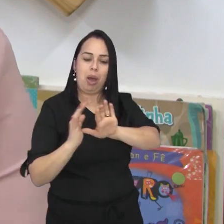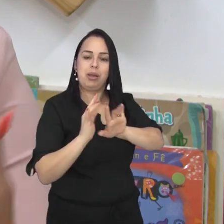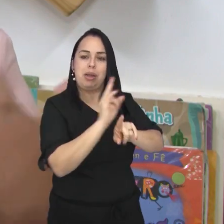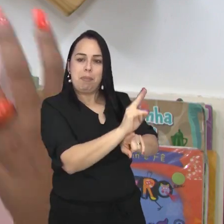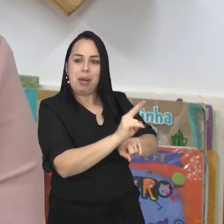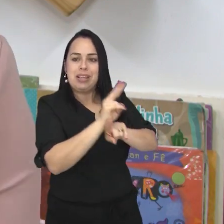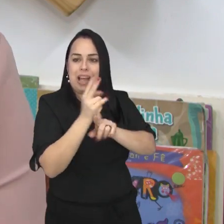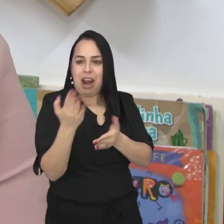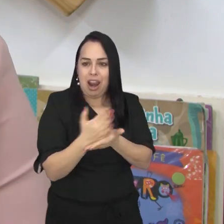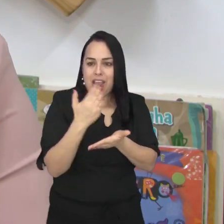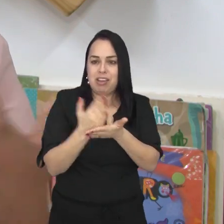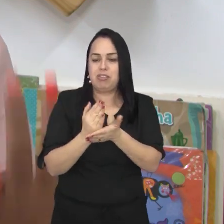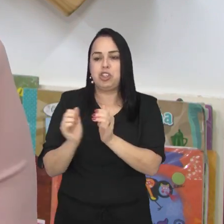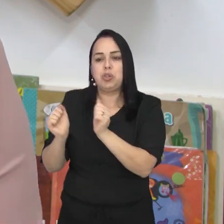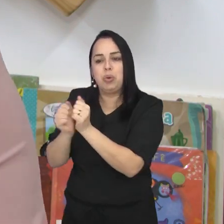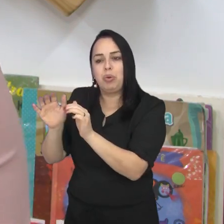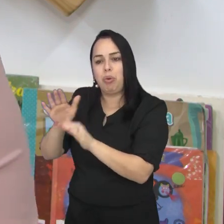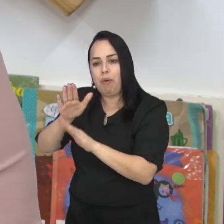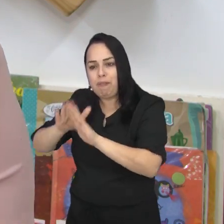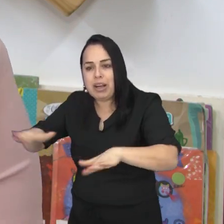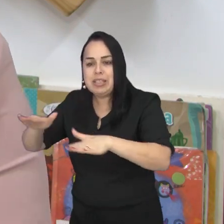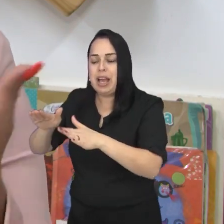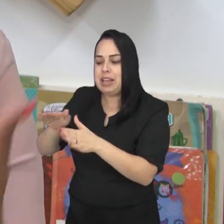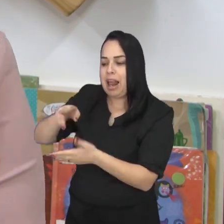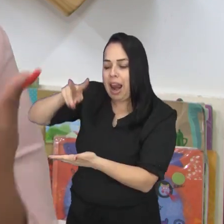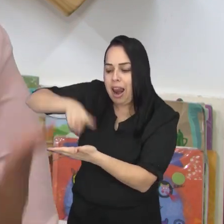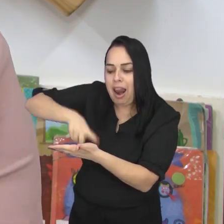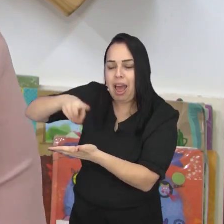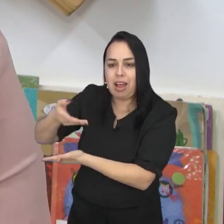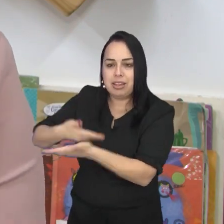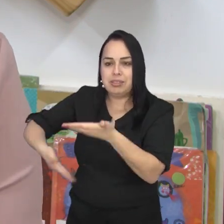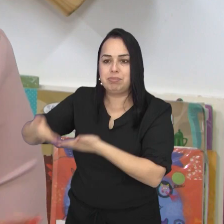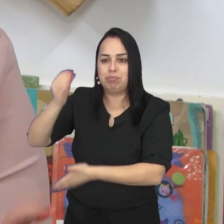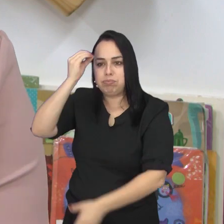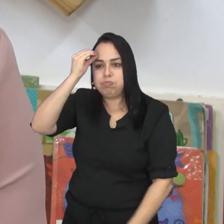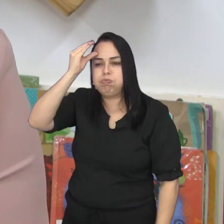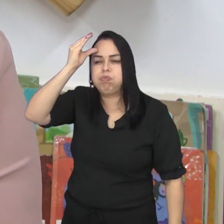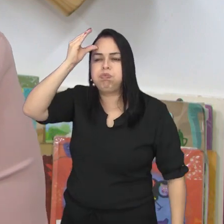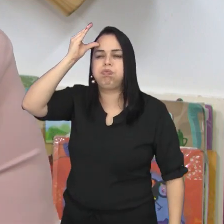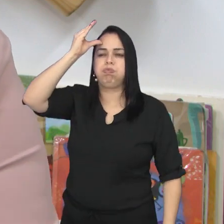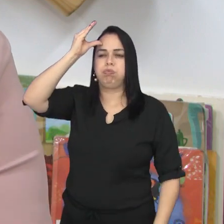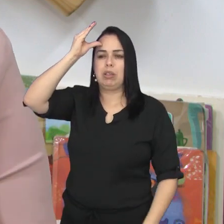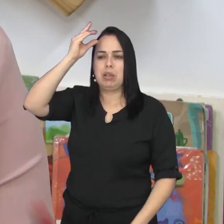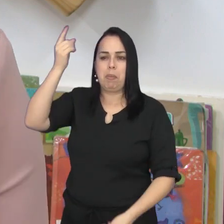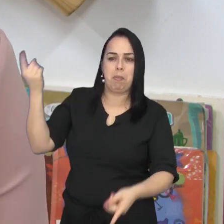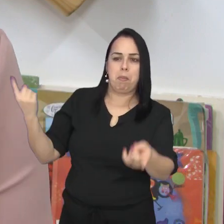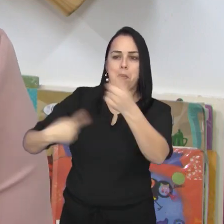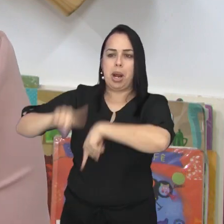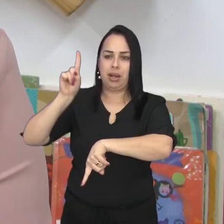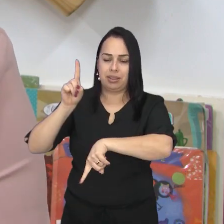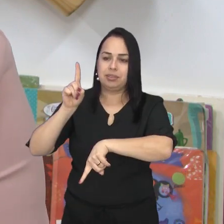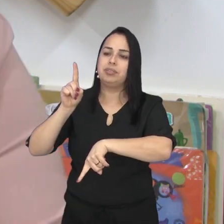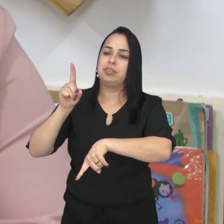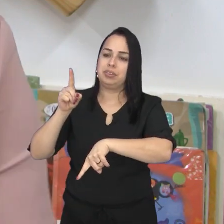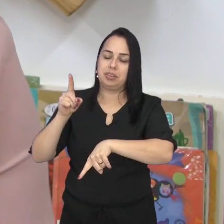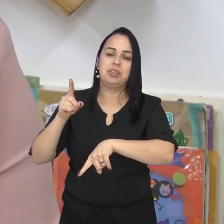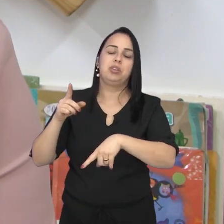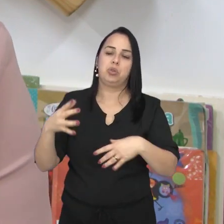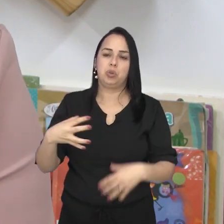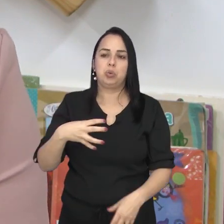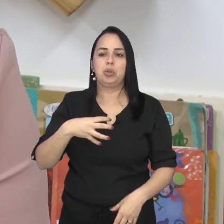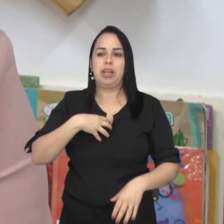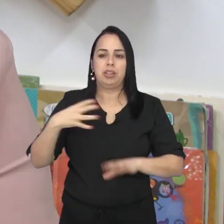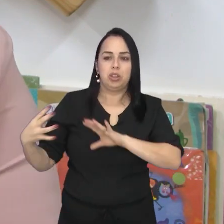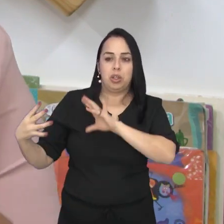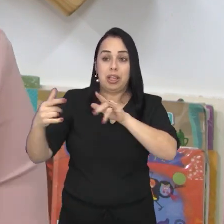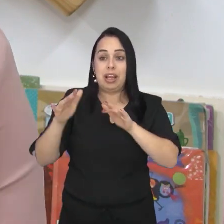livro, levar para casa, ler com seus filhos, acho que é mais uma oportunidade de desenvolver o potencial que a literatura e que a leitura, de